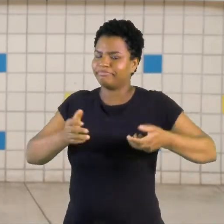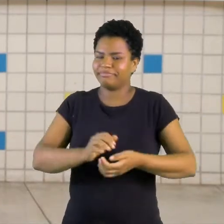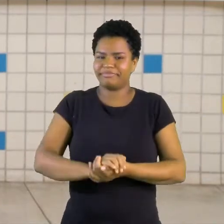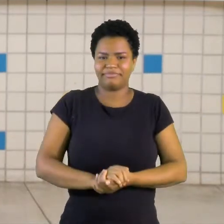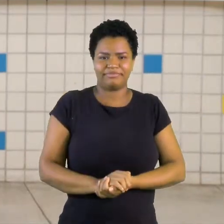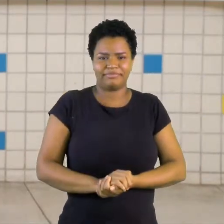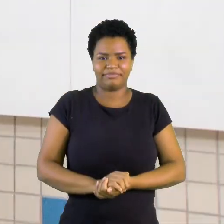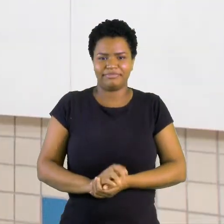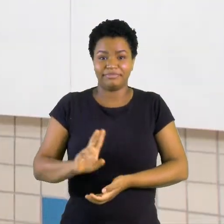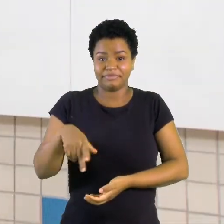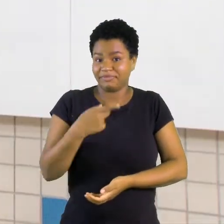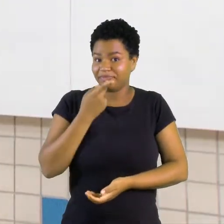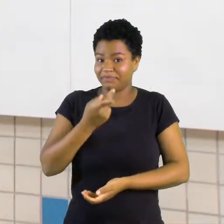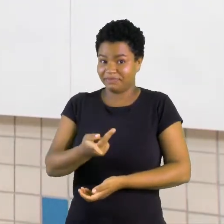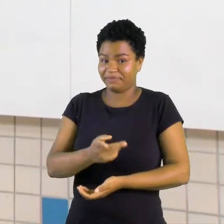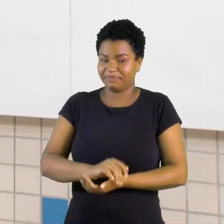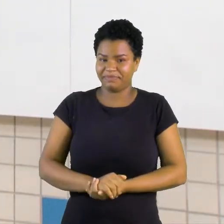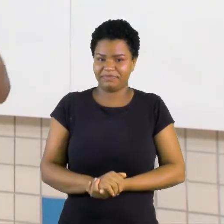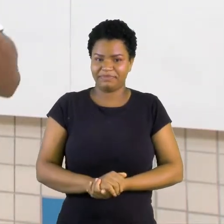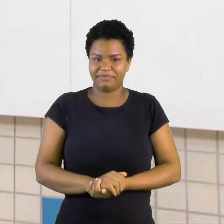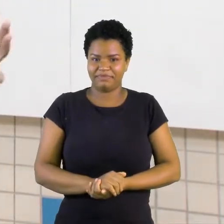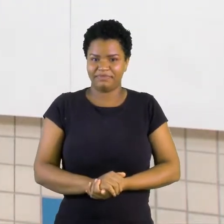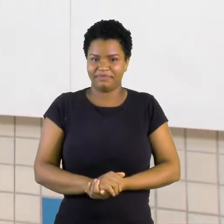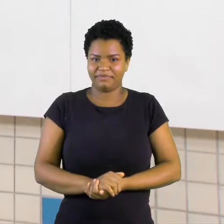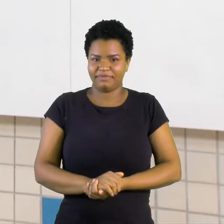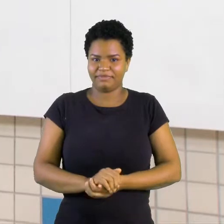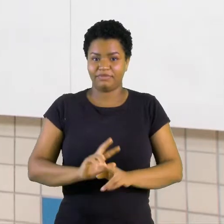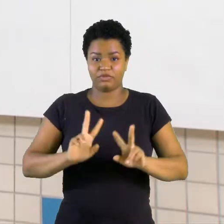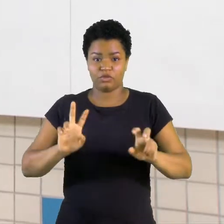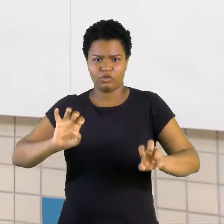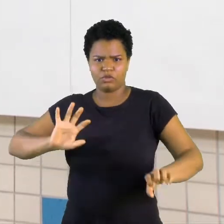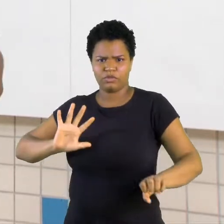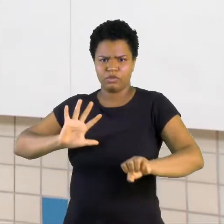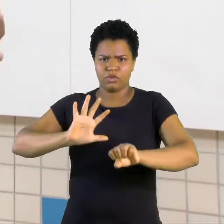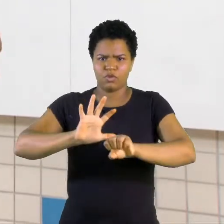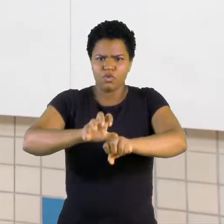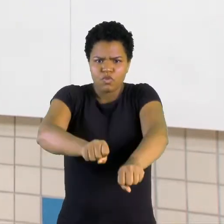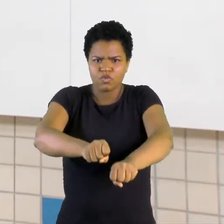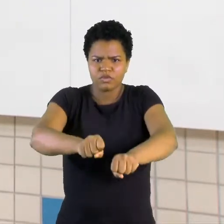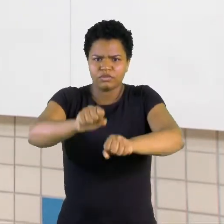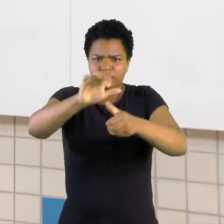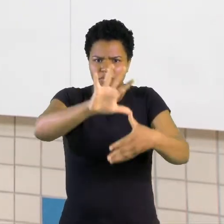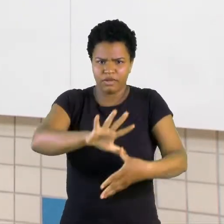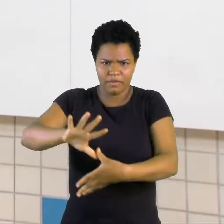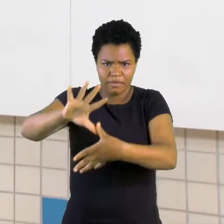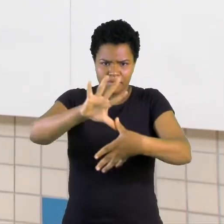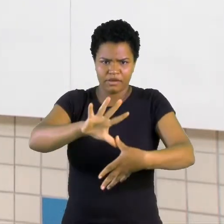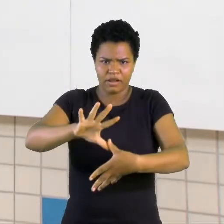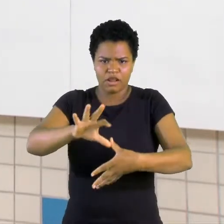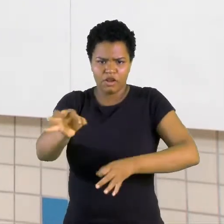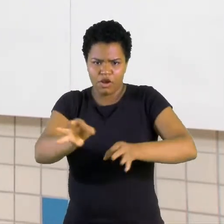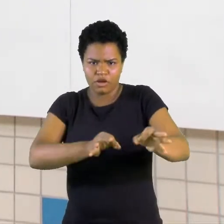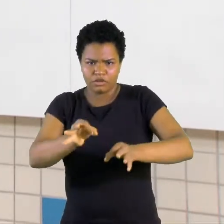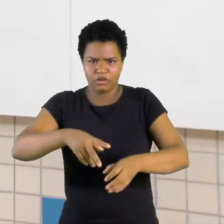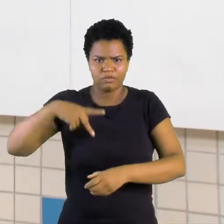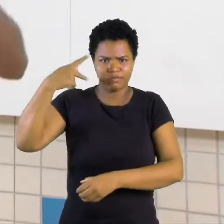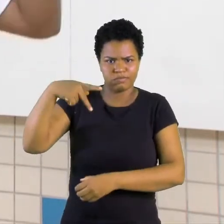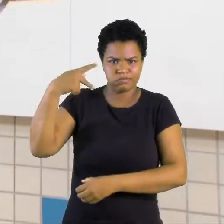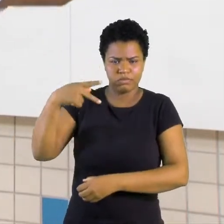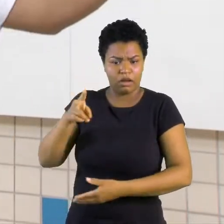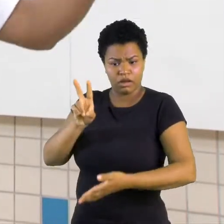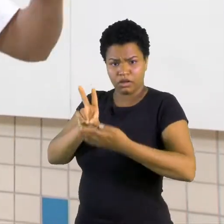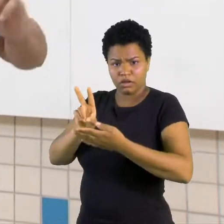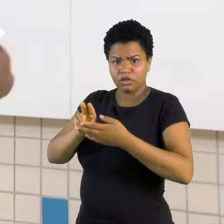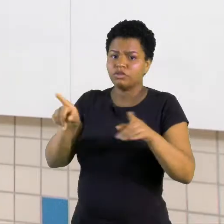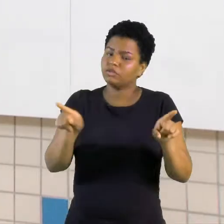iremos falar sobre a conquista da América e as formas de organização política, tanto dos indígenas quanto